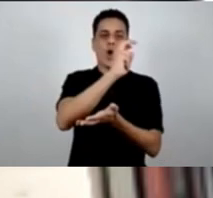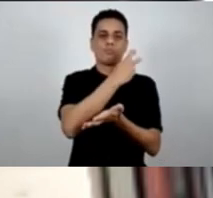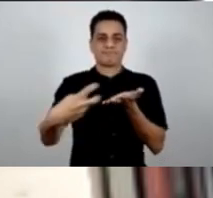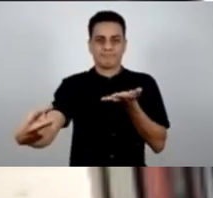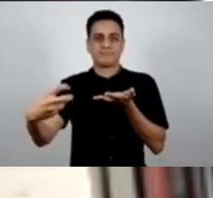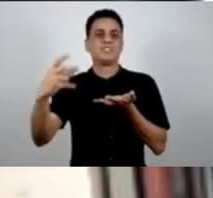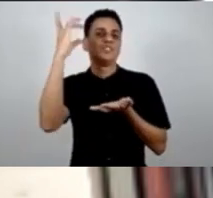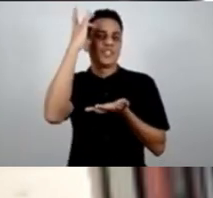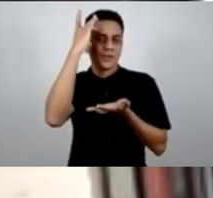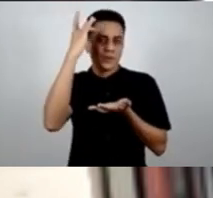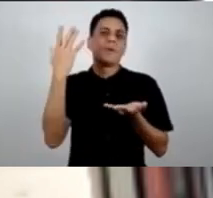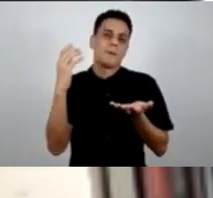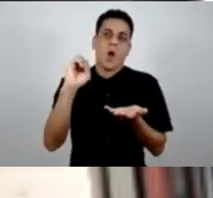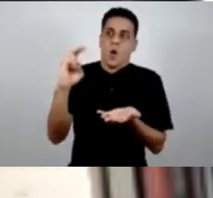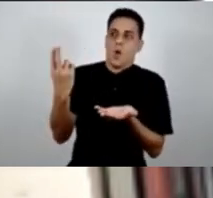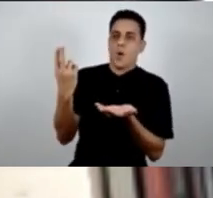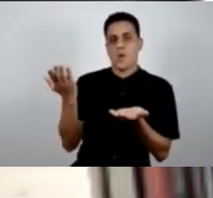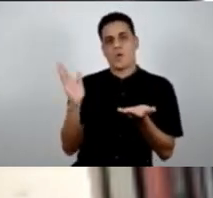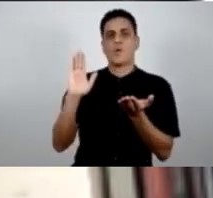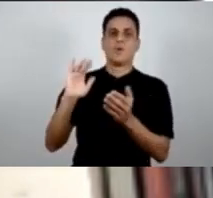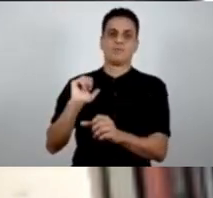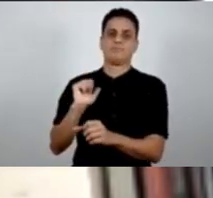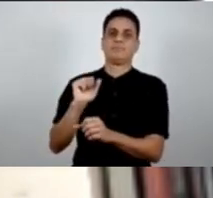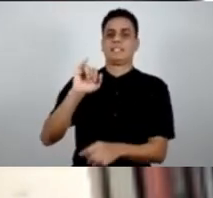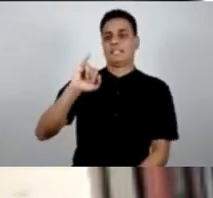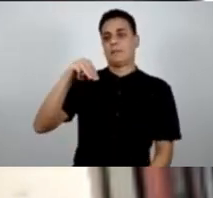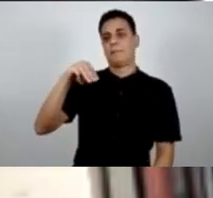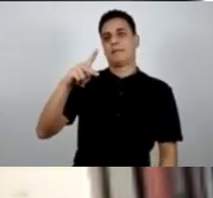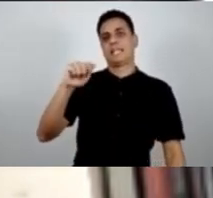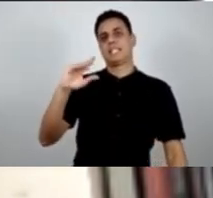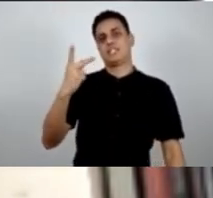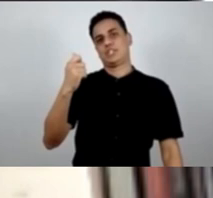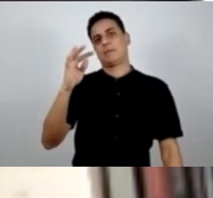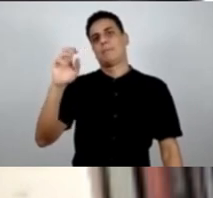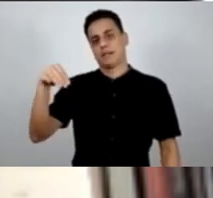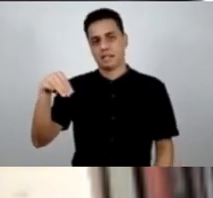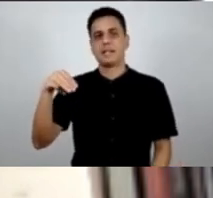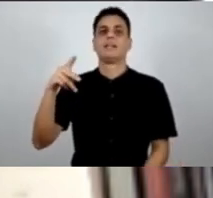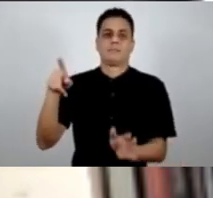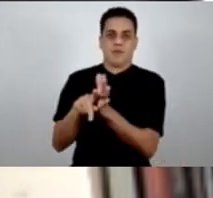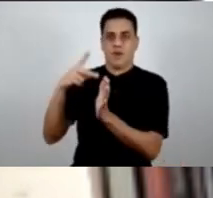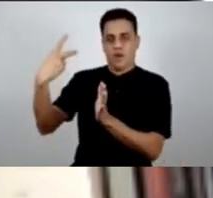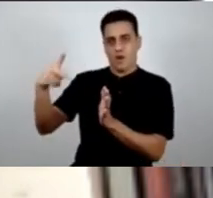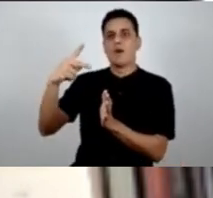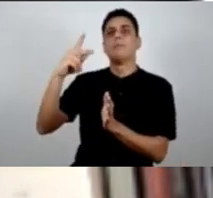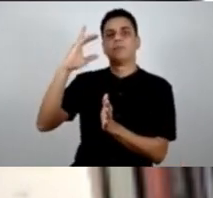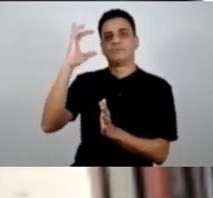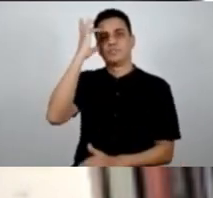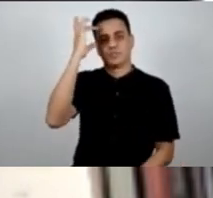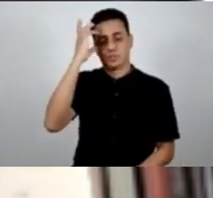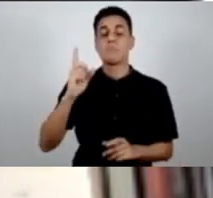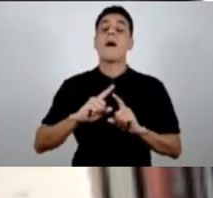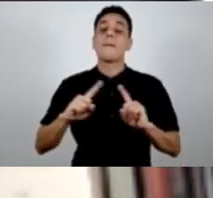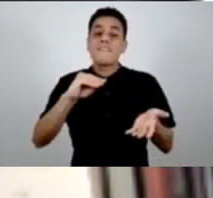bastante, mas ela vai se recuperar. O Brasil é um país que tem um potencial enorme de crescimento, de atração de investimentos, de turismo ainda não explorado